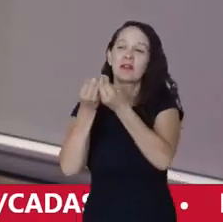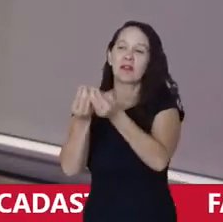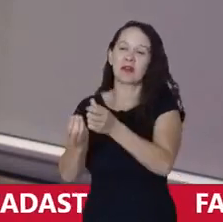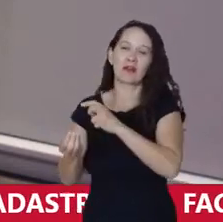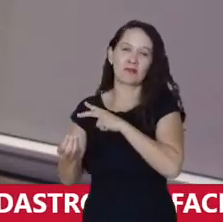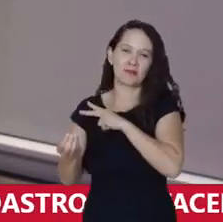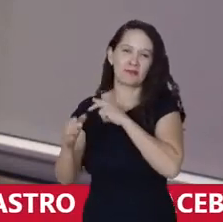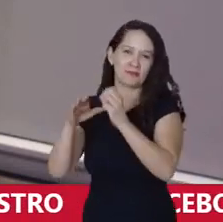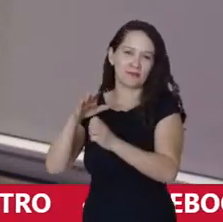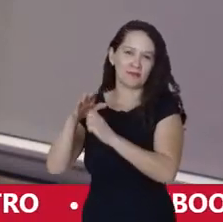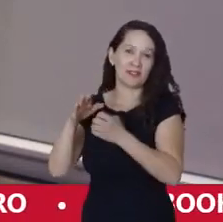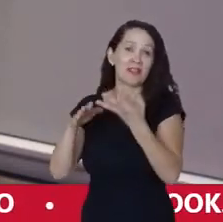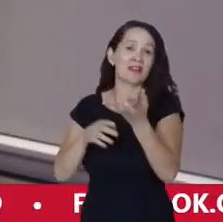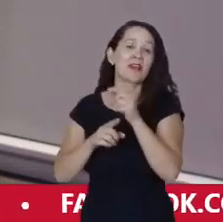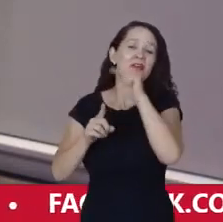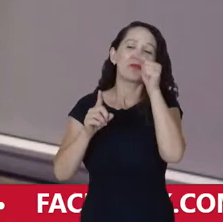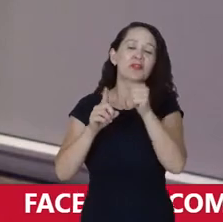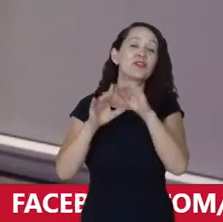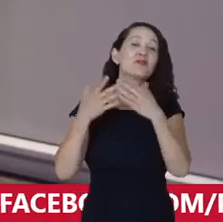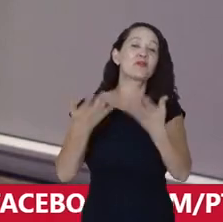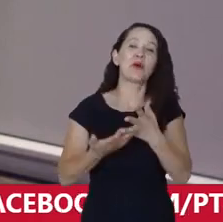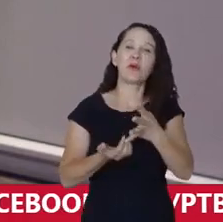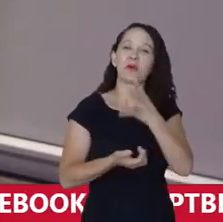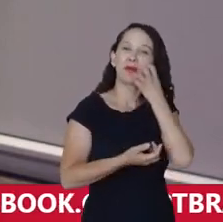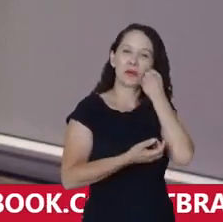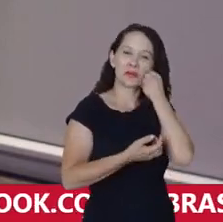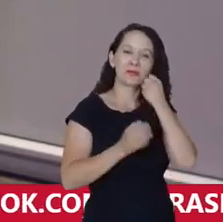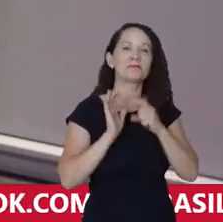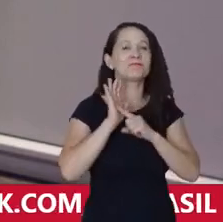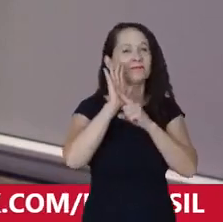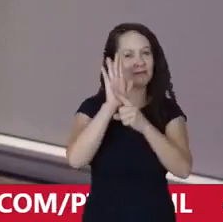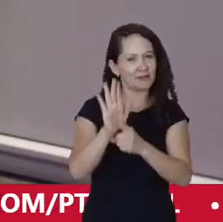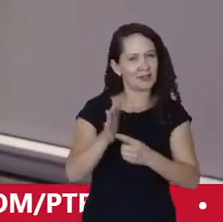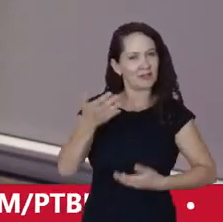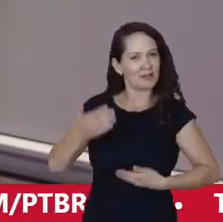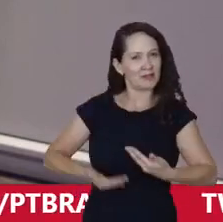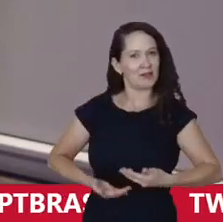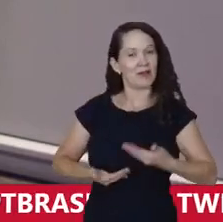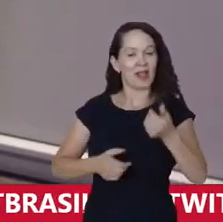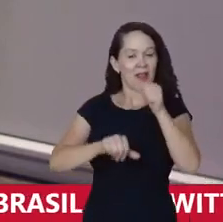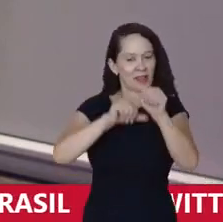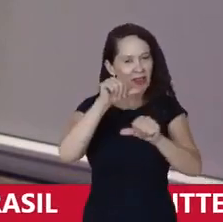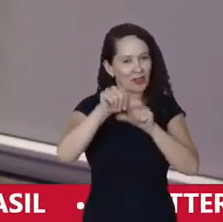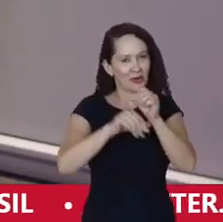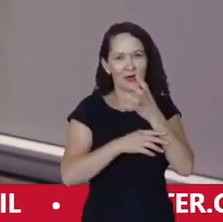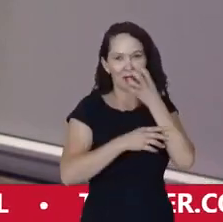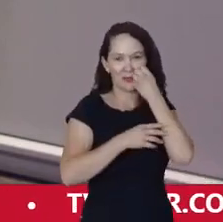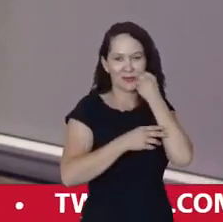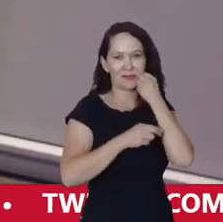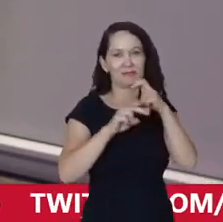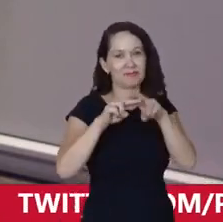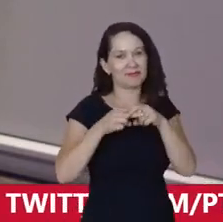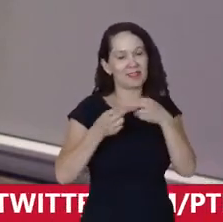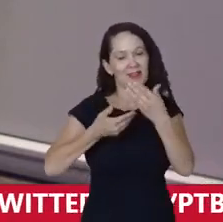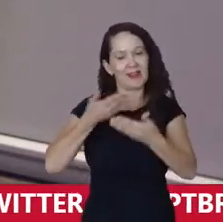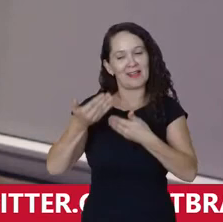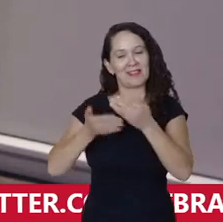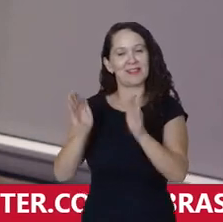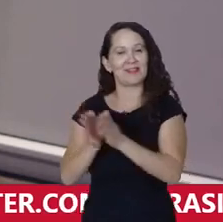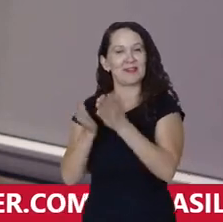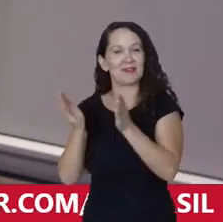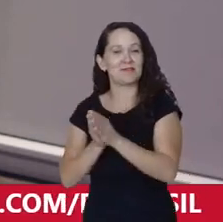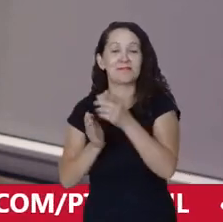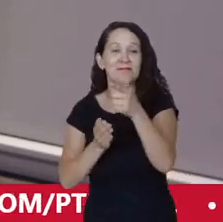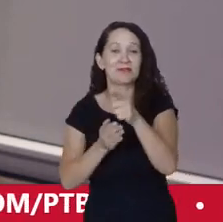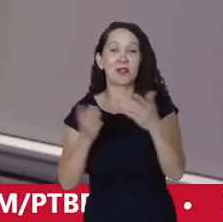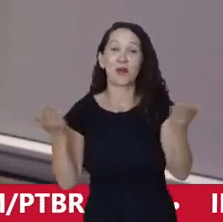privada. A iniciativa privada quer lucro. Então, ela vai oferecer o serviço em troca de lucro. E, portanto, não vai atender os mais pobres